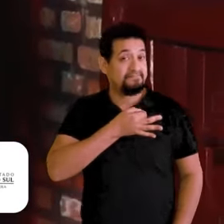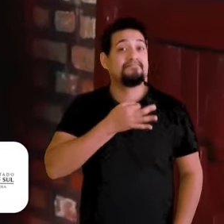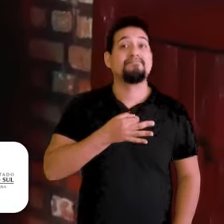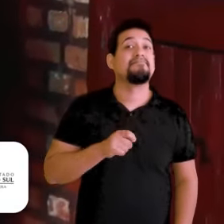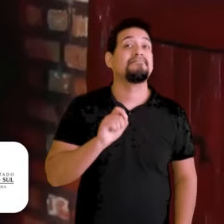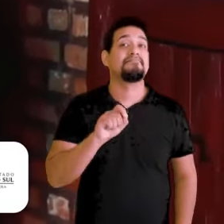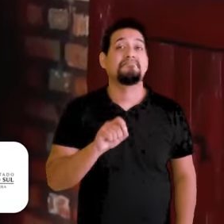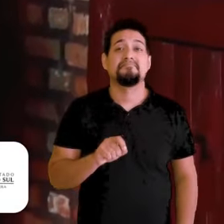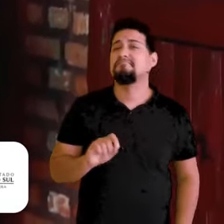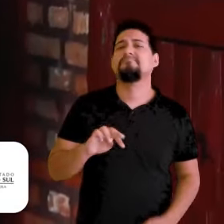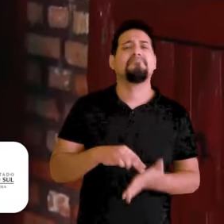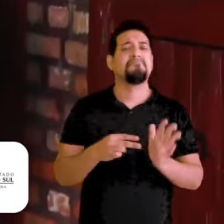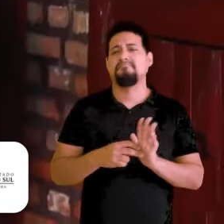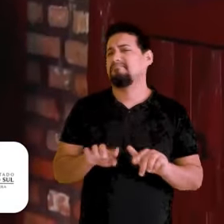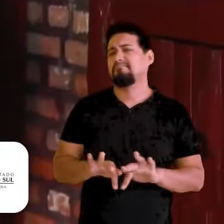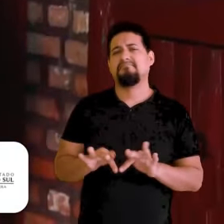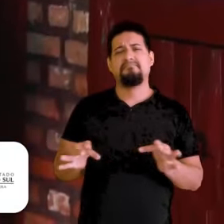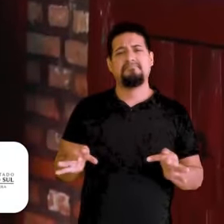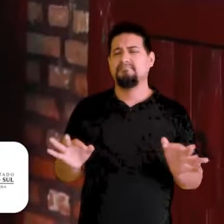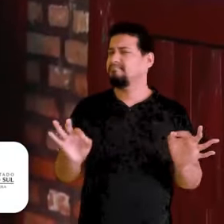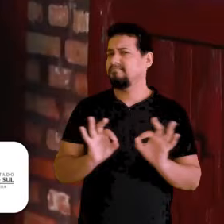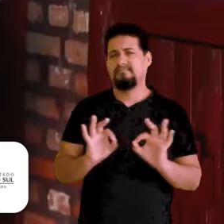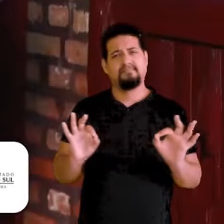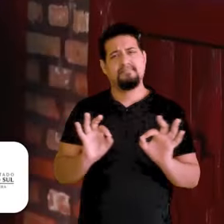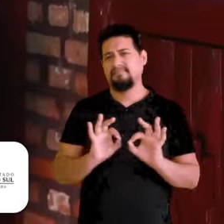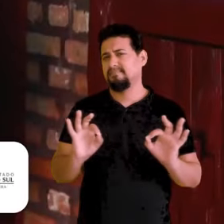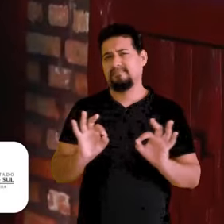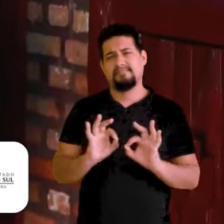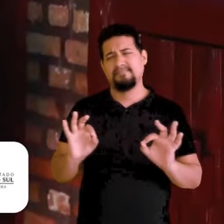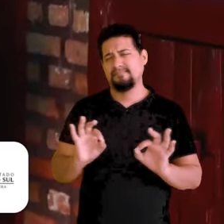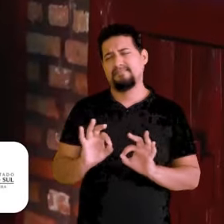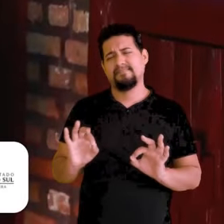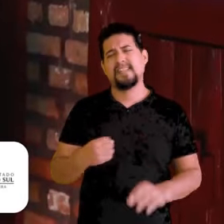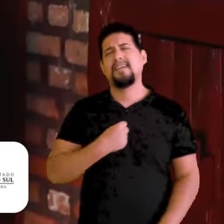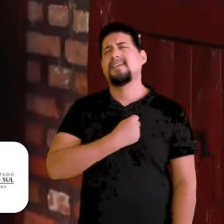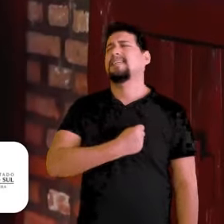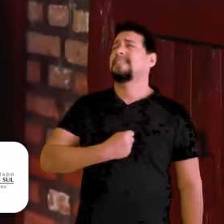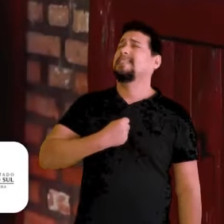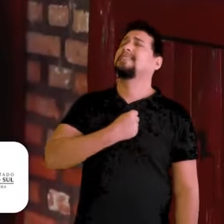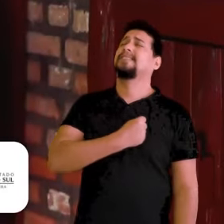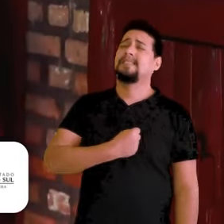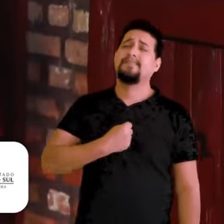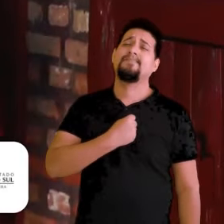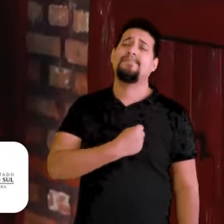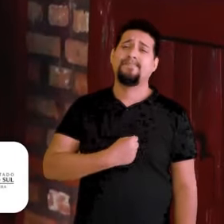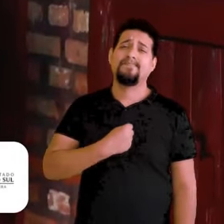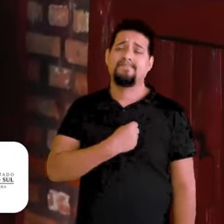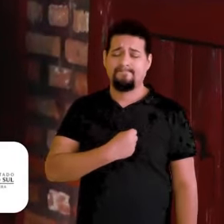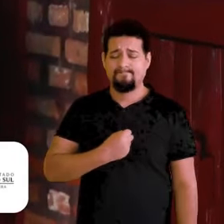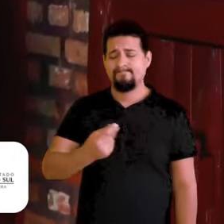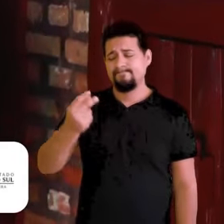mim não foi assim, não. Ah, que saudade do